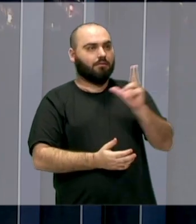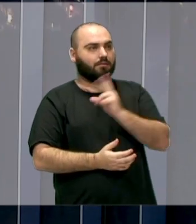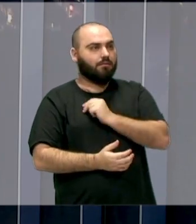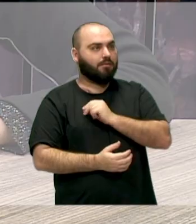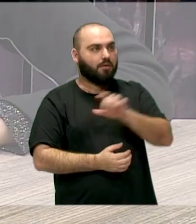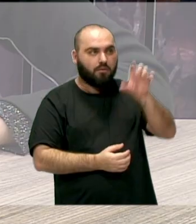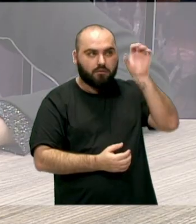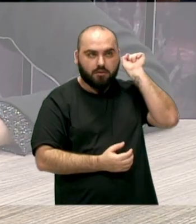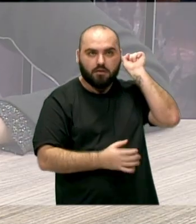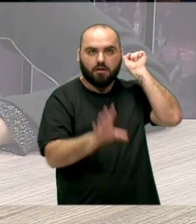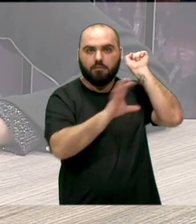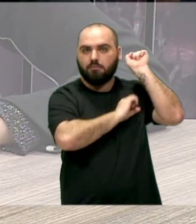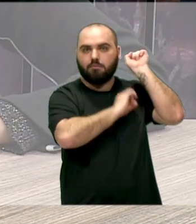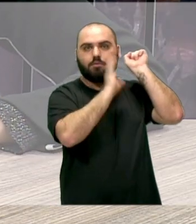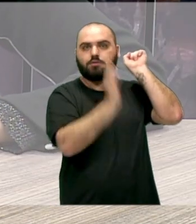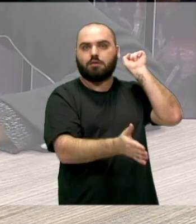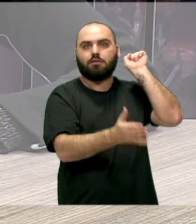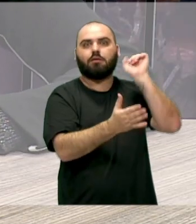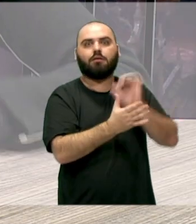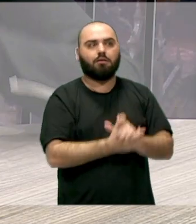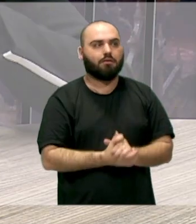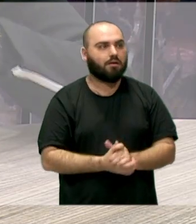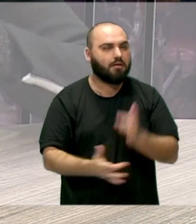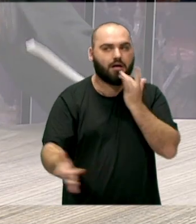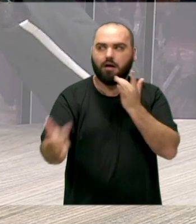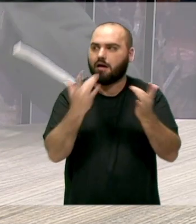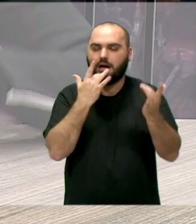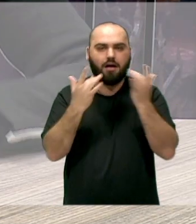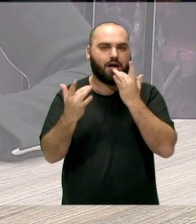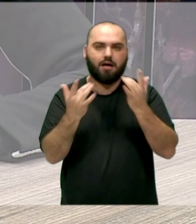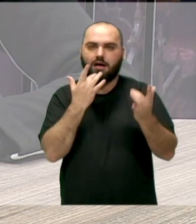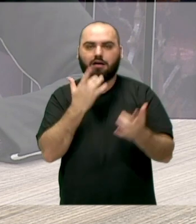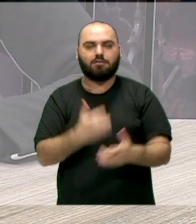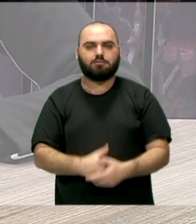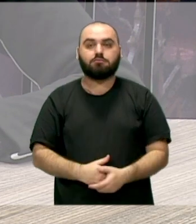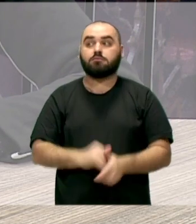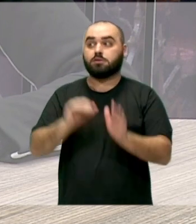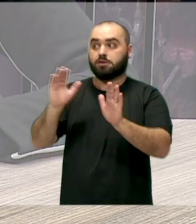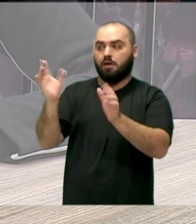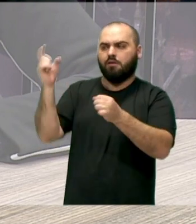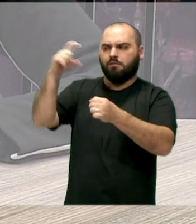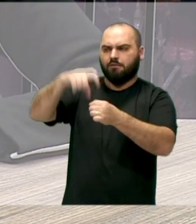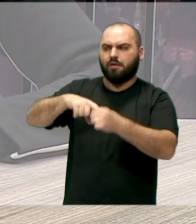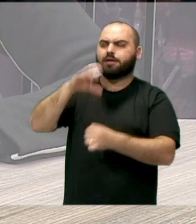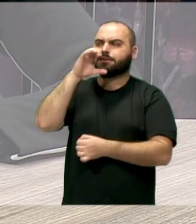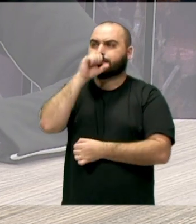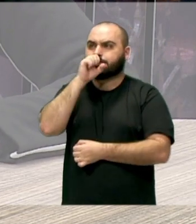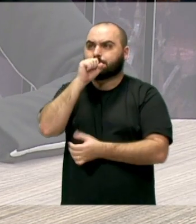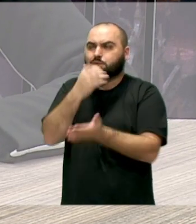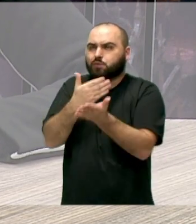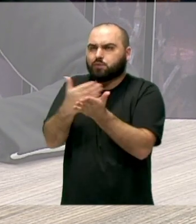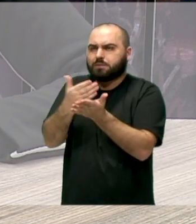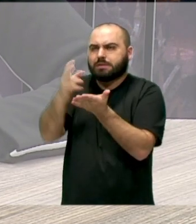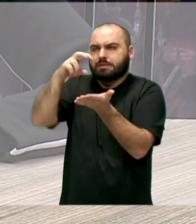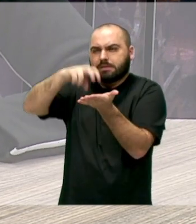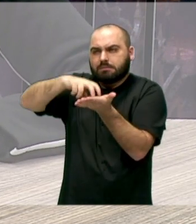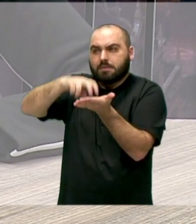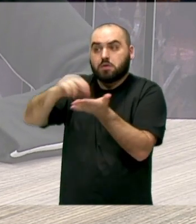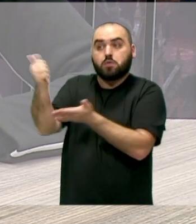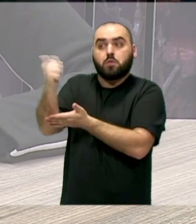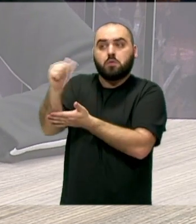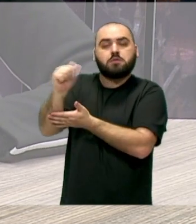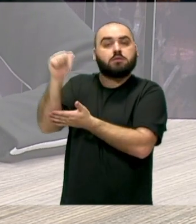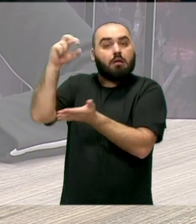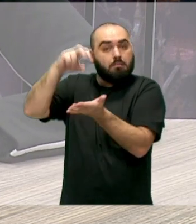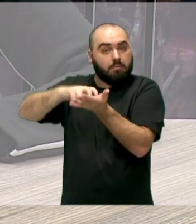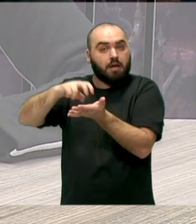ouvida. Não, eles são demais, assim. Mas até voltando um pouquinho no sábado, no início do sábado, já, de manhã, às 11 horas da manhã, a